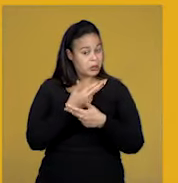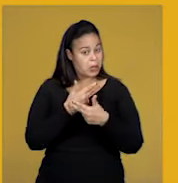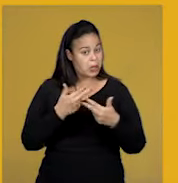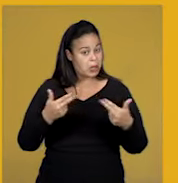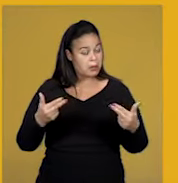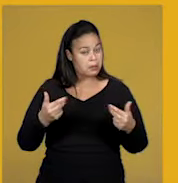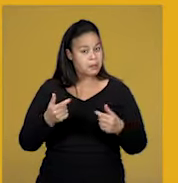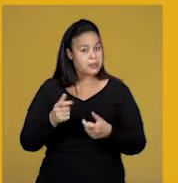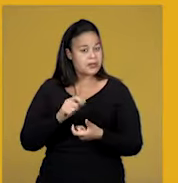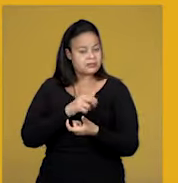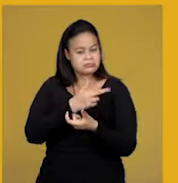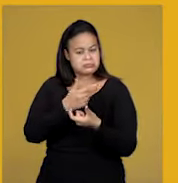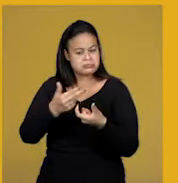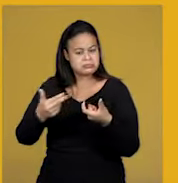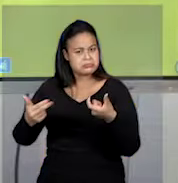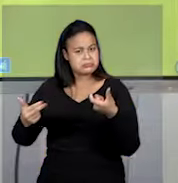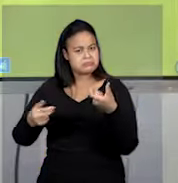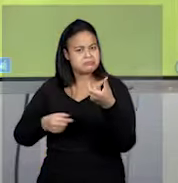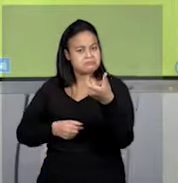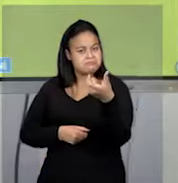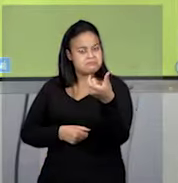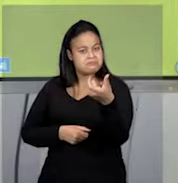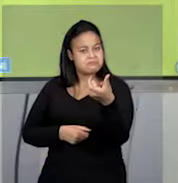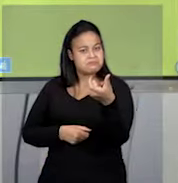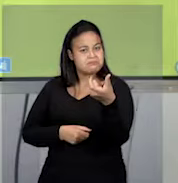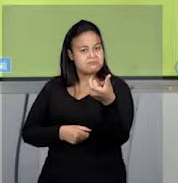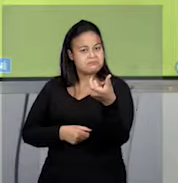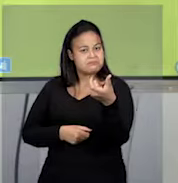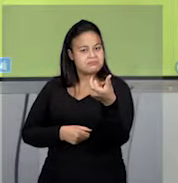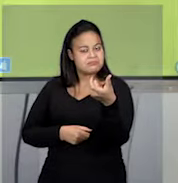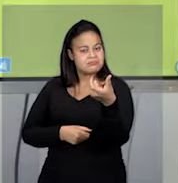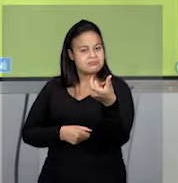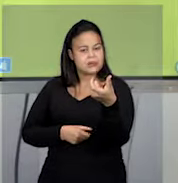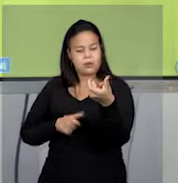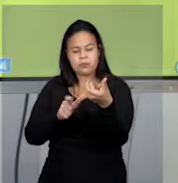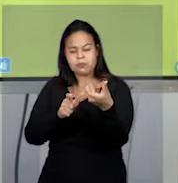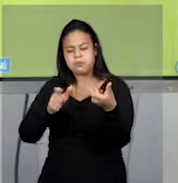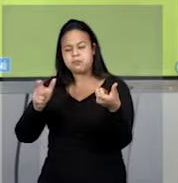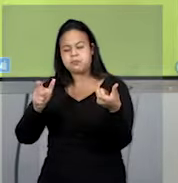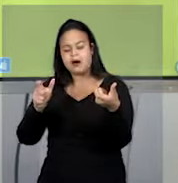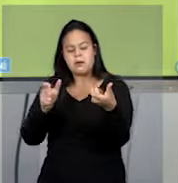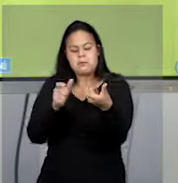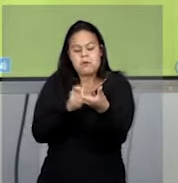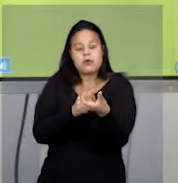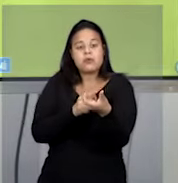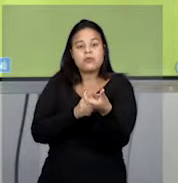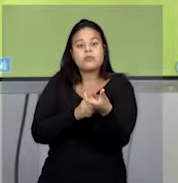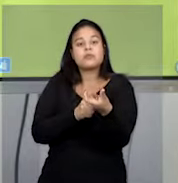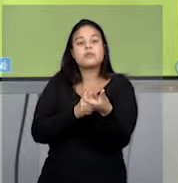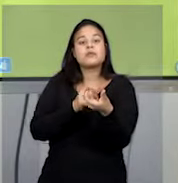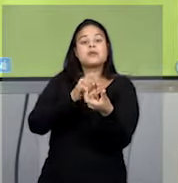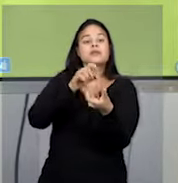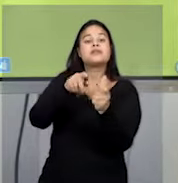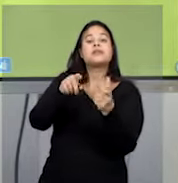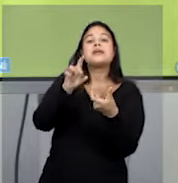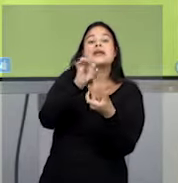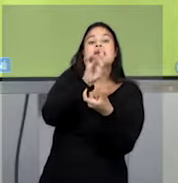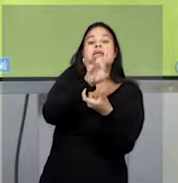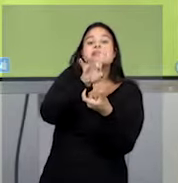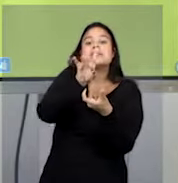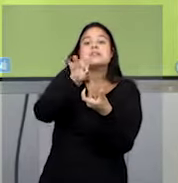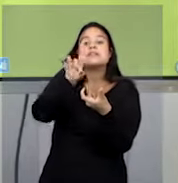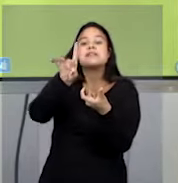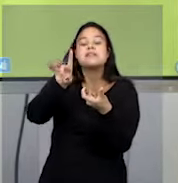É porque ela está se tratando de umas e não de muitas e nem de poucas, ela está tratando de umas.